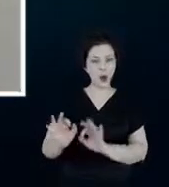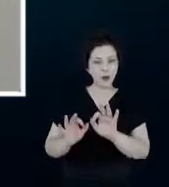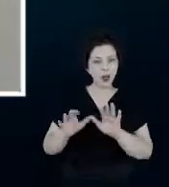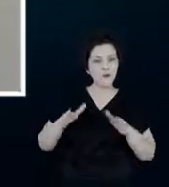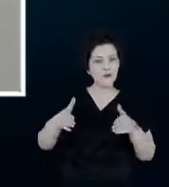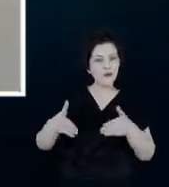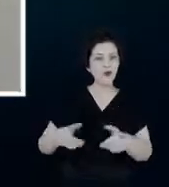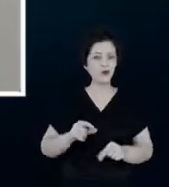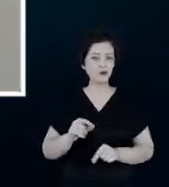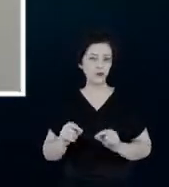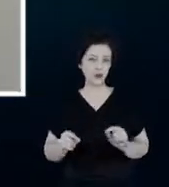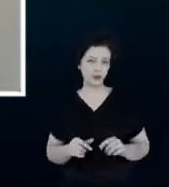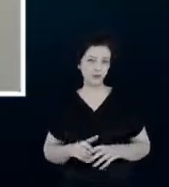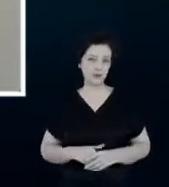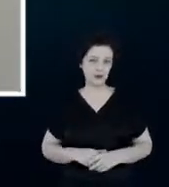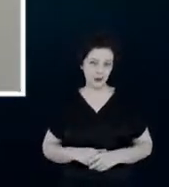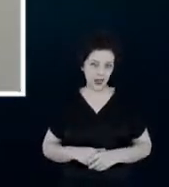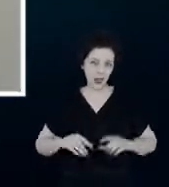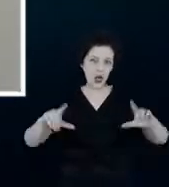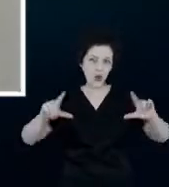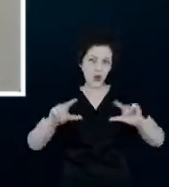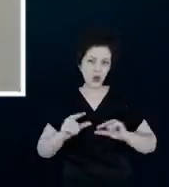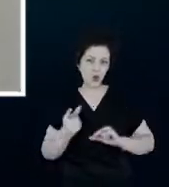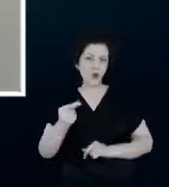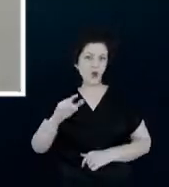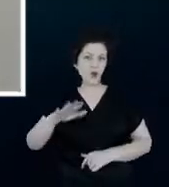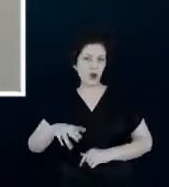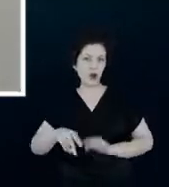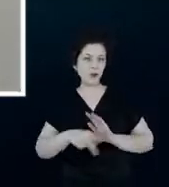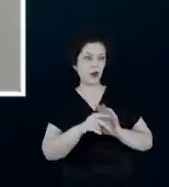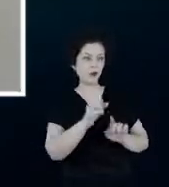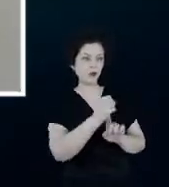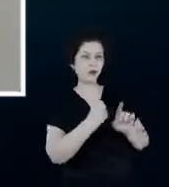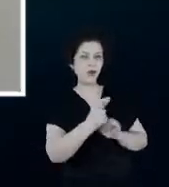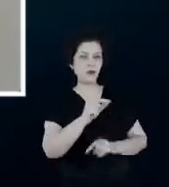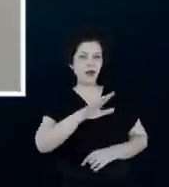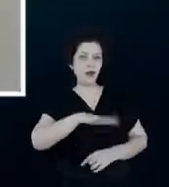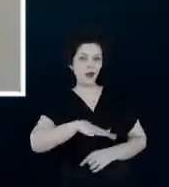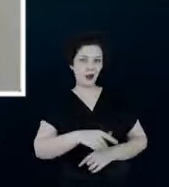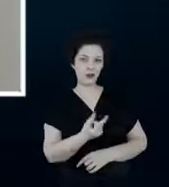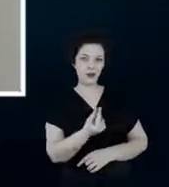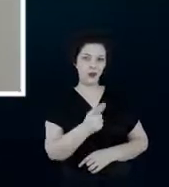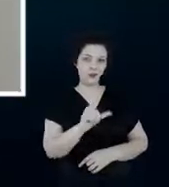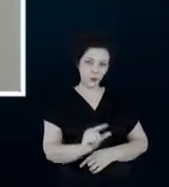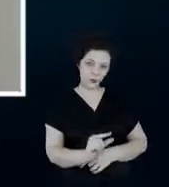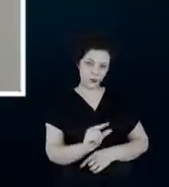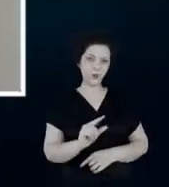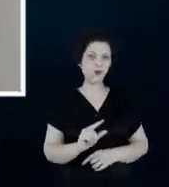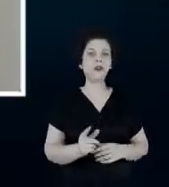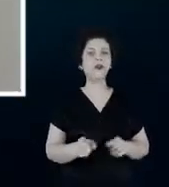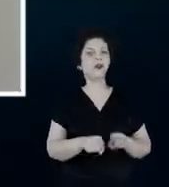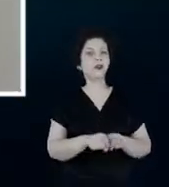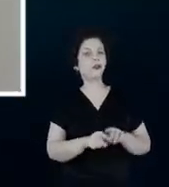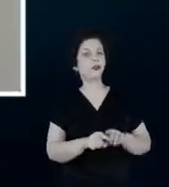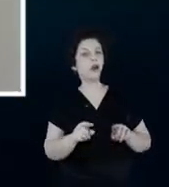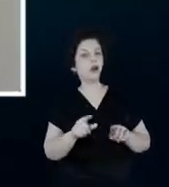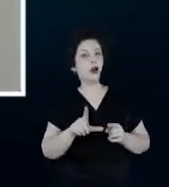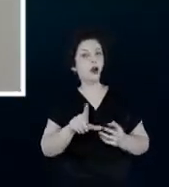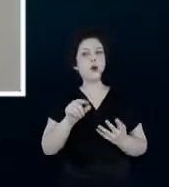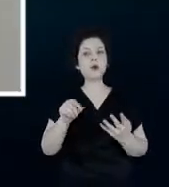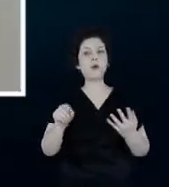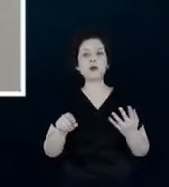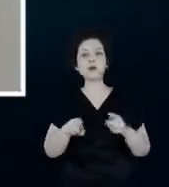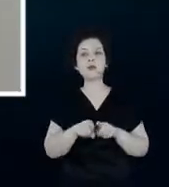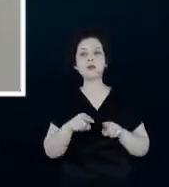né, nessa questão de redução de custos para a sociedade, e aí a gente tem que então, poder internalizar talvez mais essas